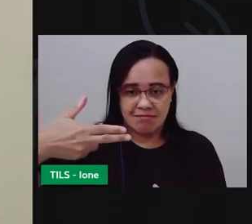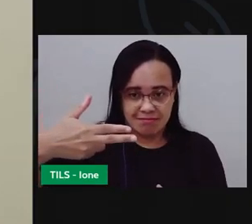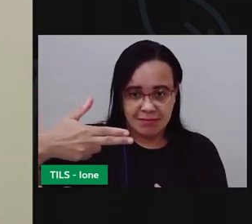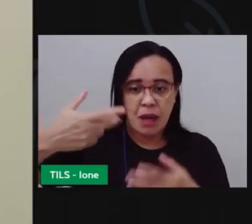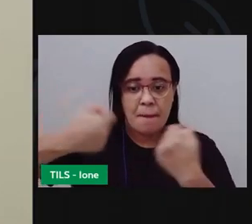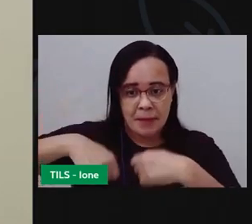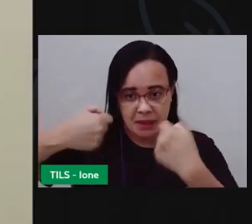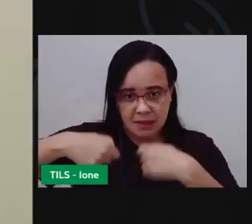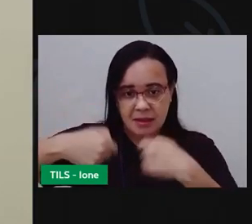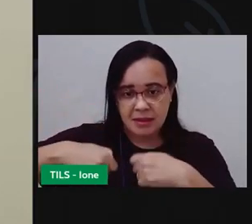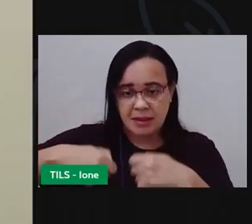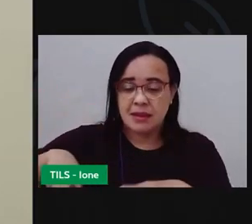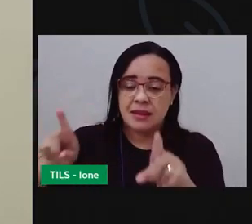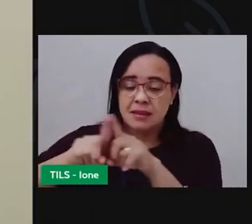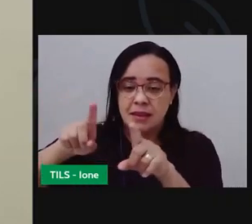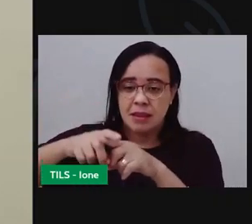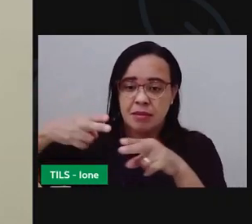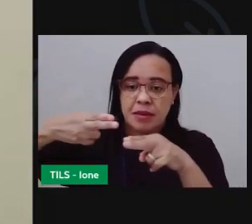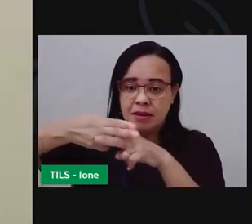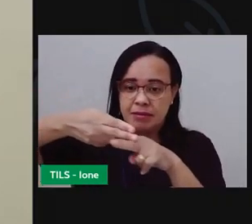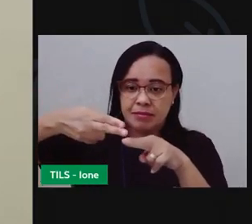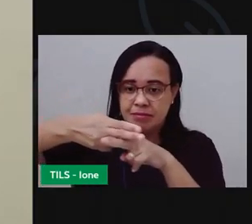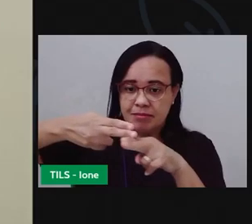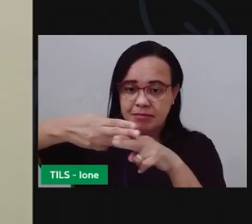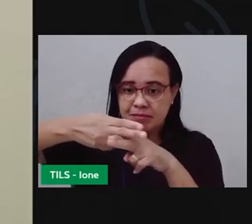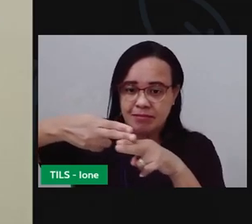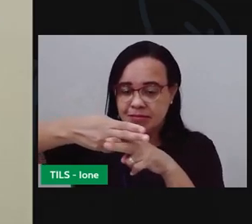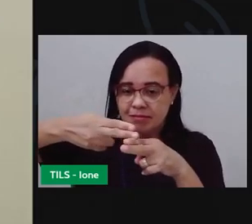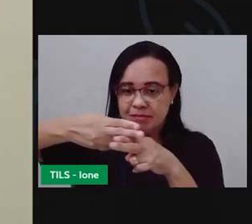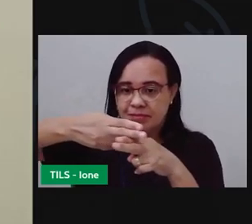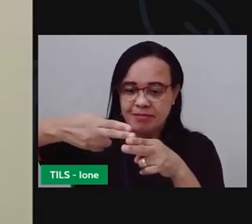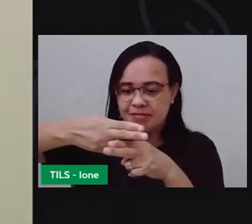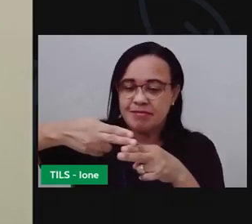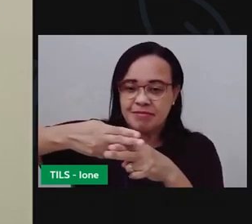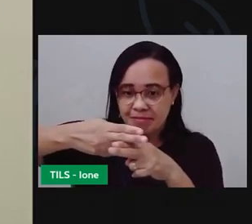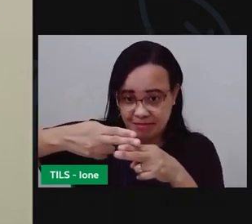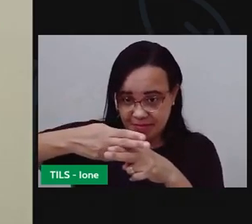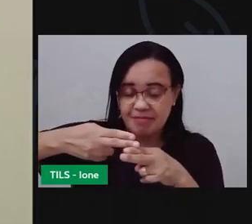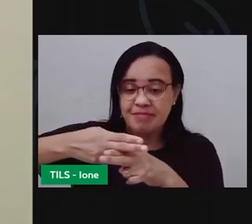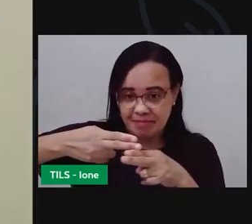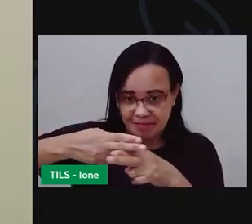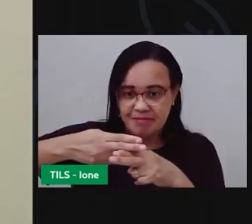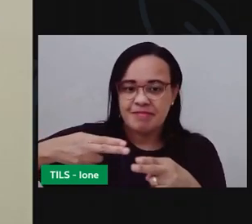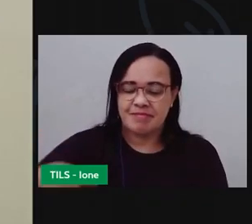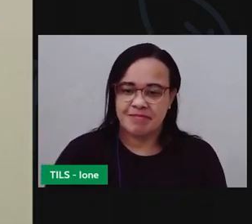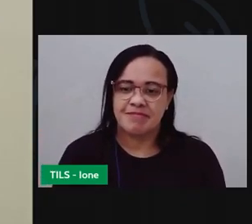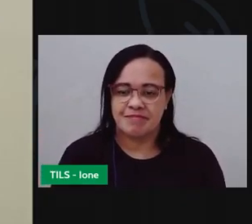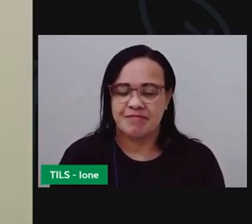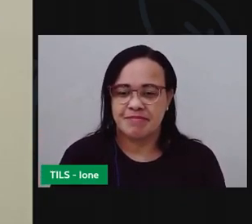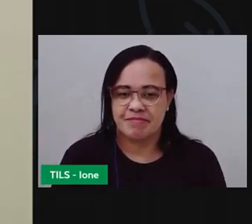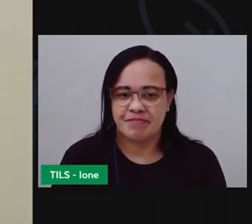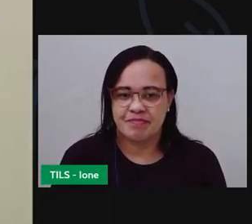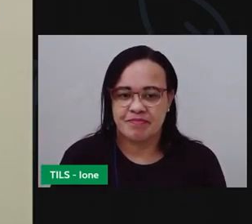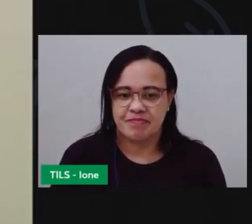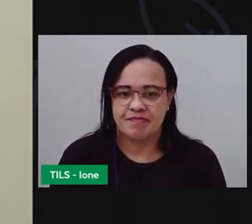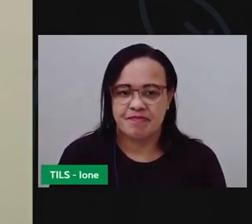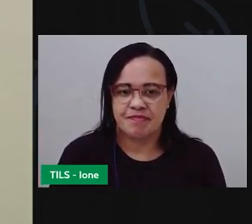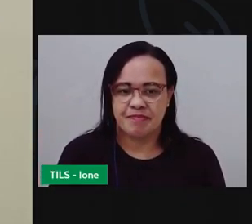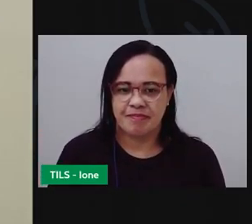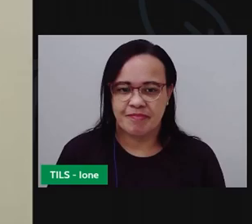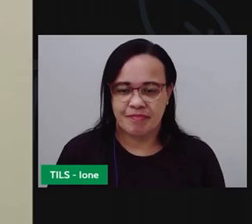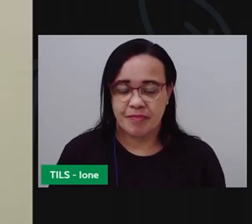Também vai precisar de uma faca para colocar ali alguns furos na garrafa PET. Vai precisar da